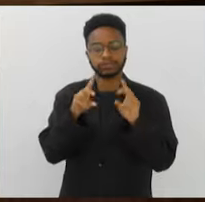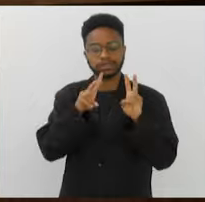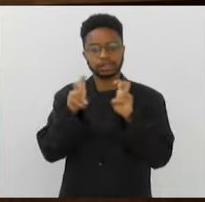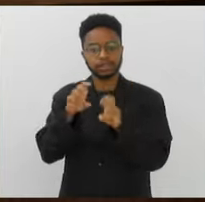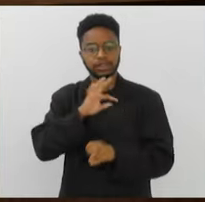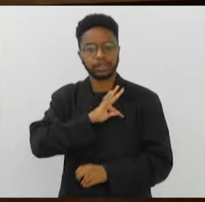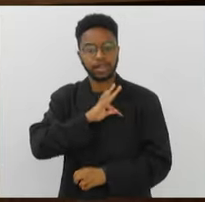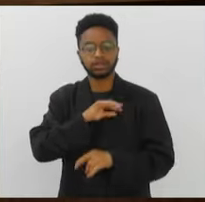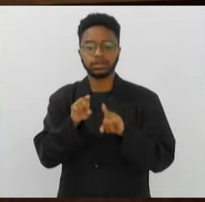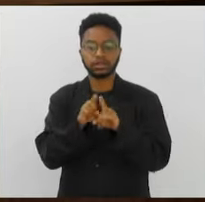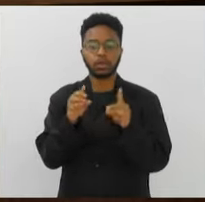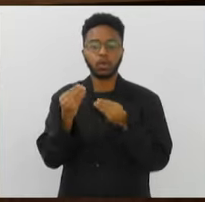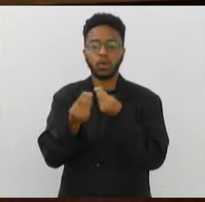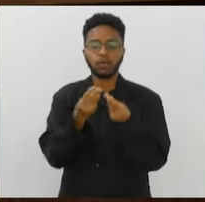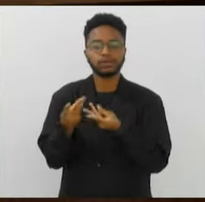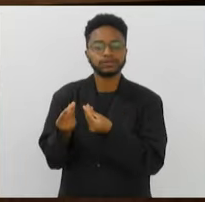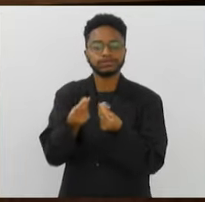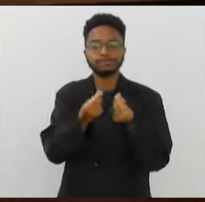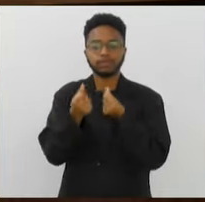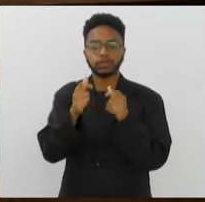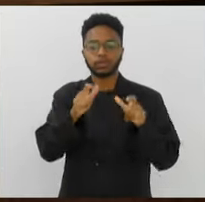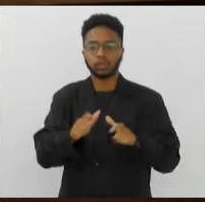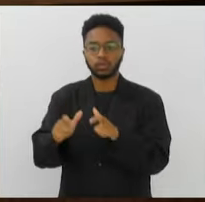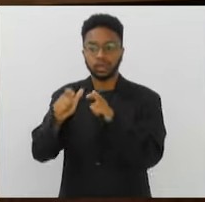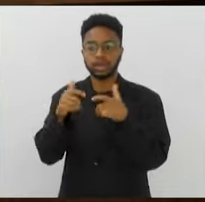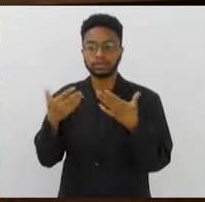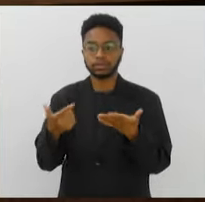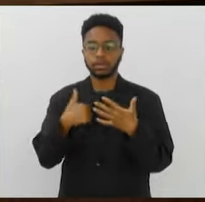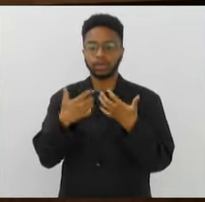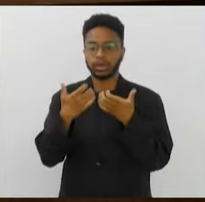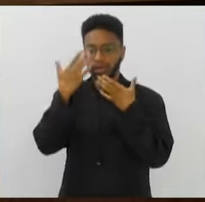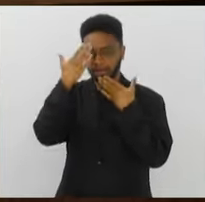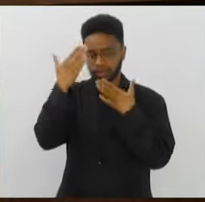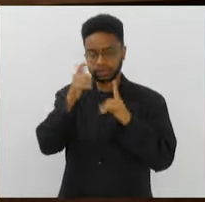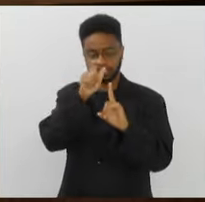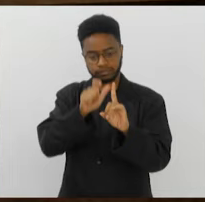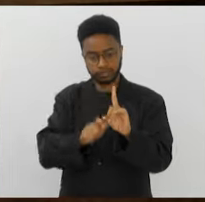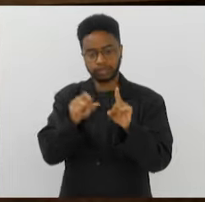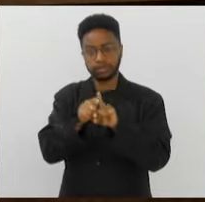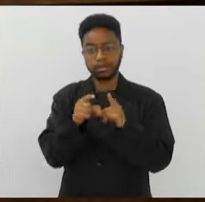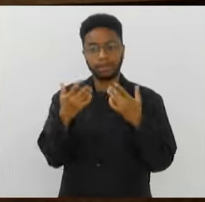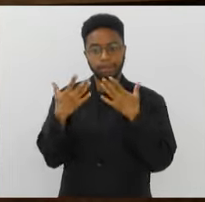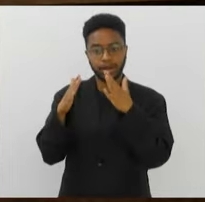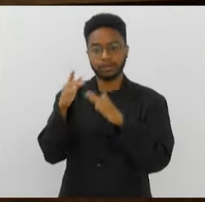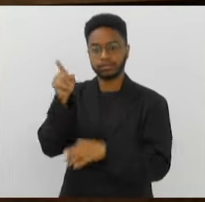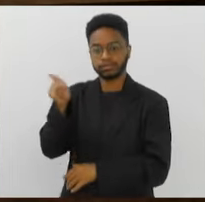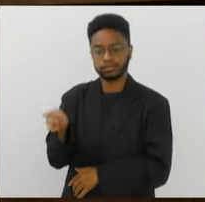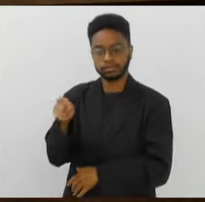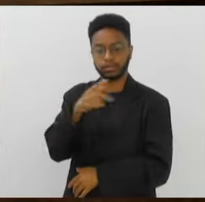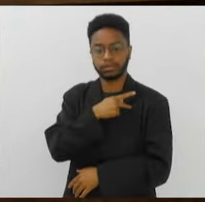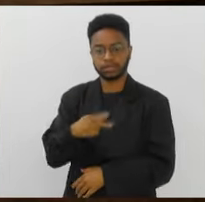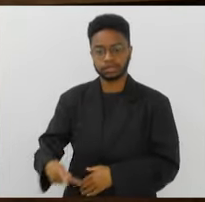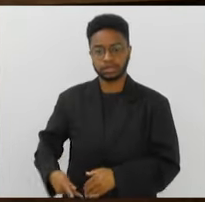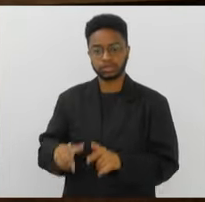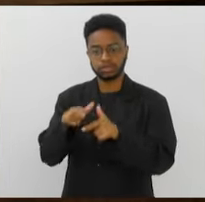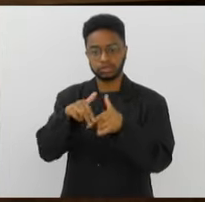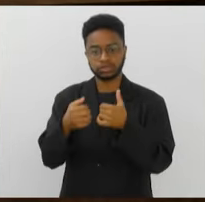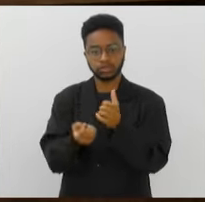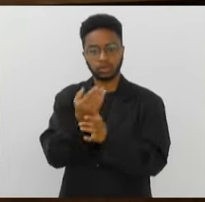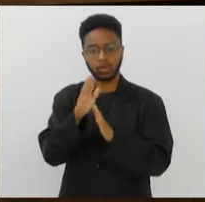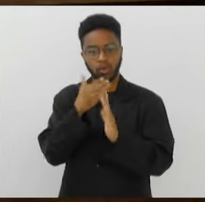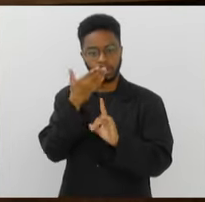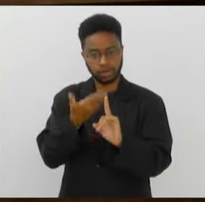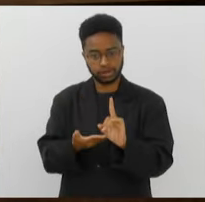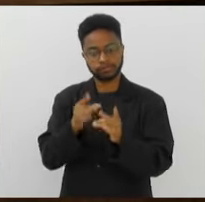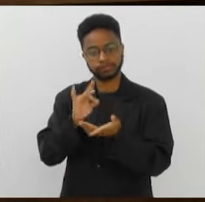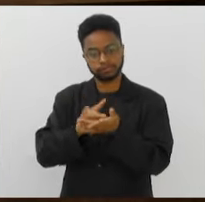às sensibilidades do espaço. Queria agradecer aqui o jornalista e parabenizar a Vossa Excelência pela homenagem, ela é